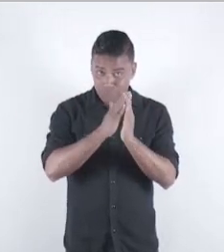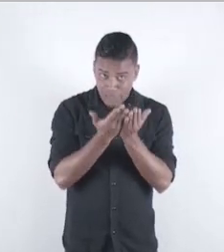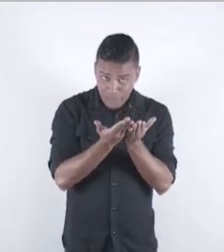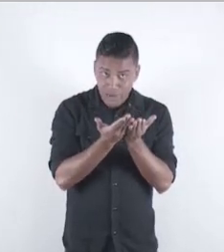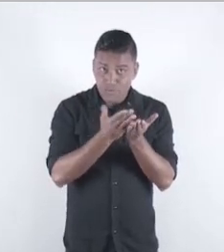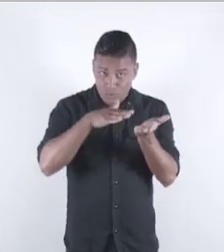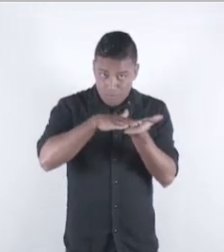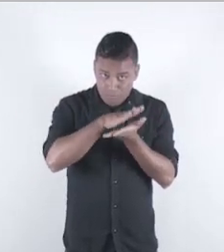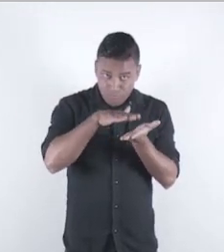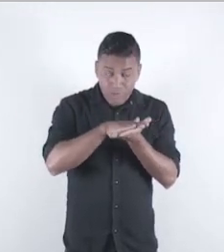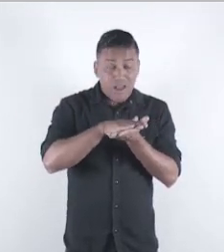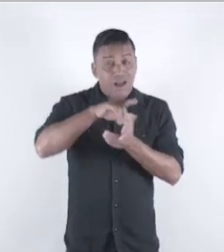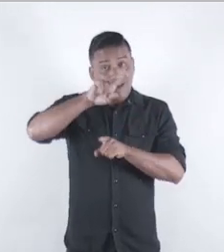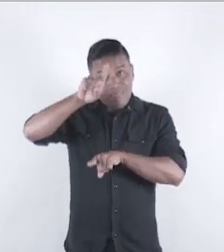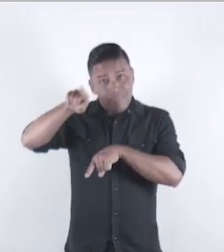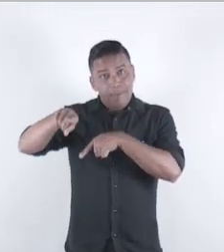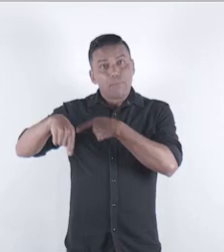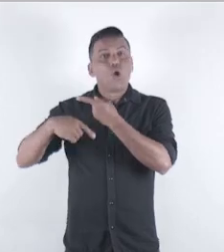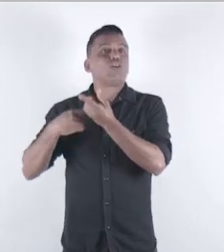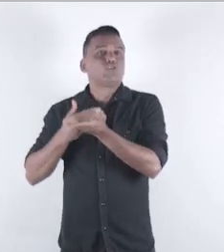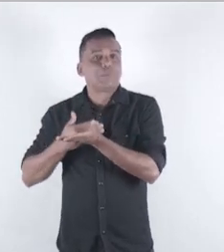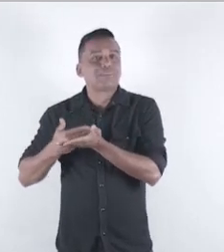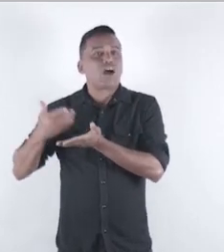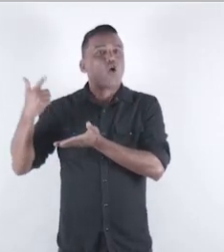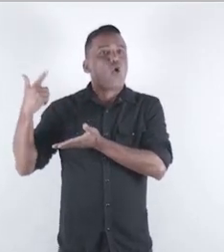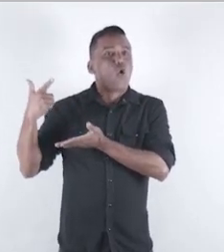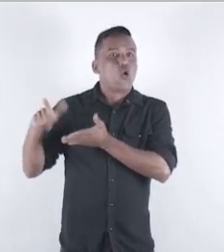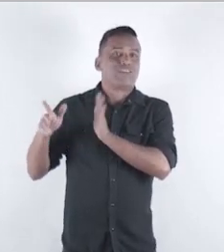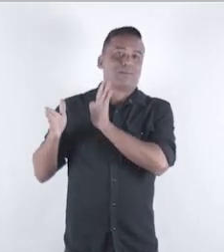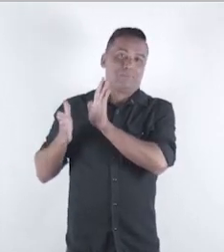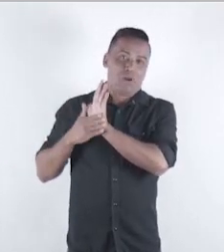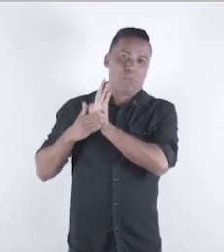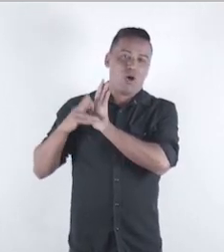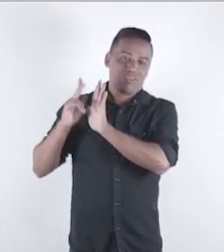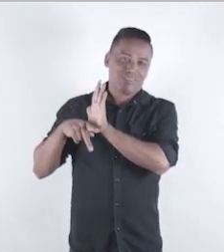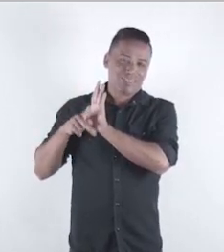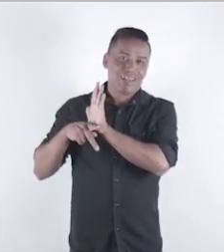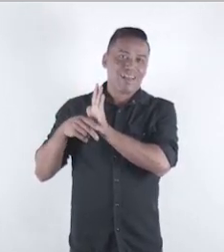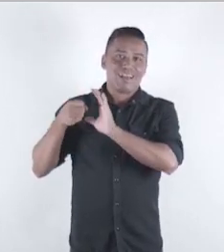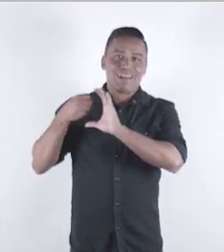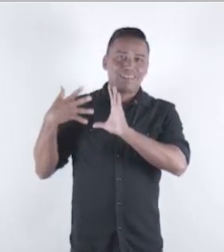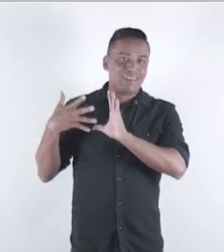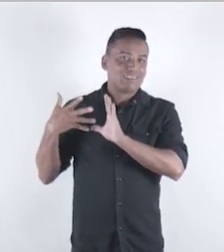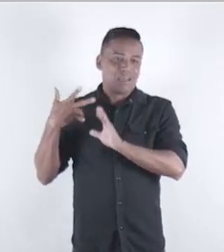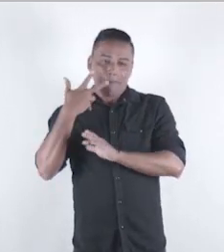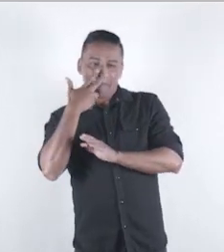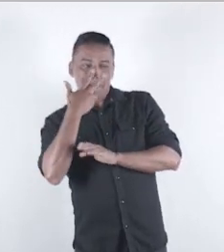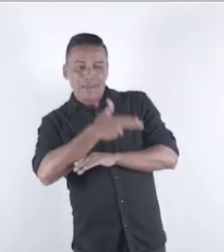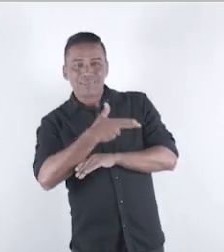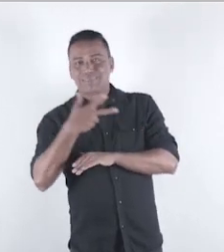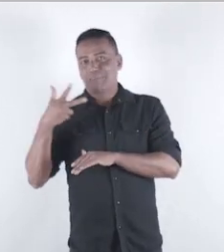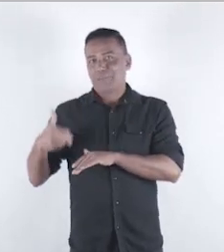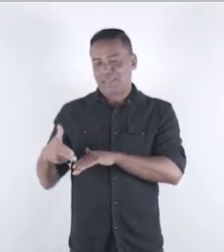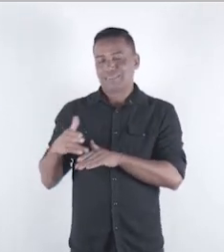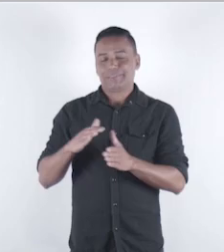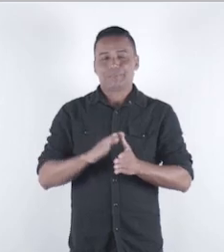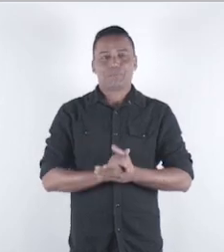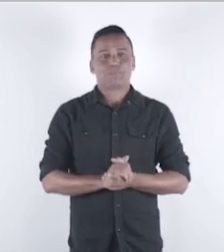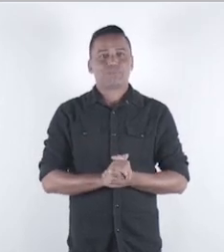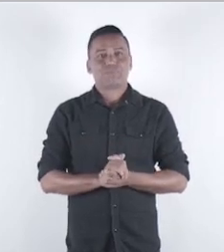antes de partir para um outro projeto que tivesse mais ou menos aí as mesmas características.